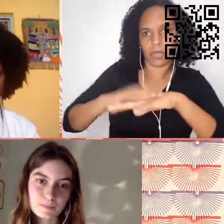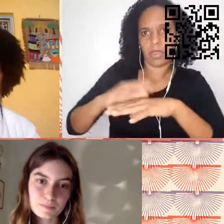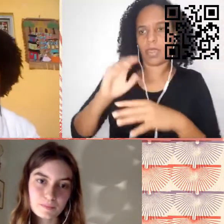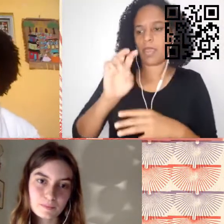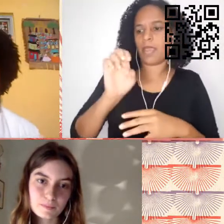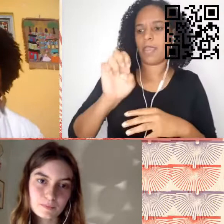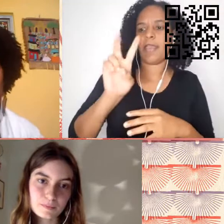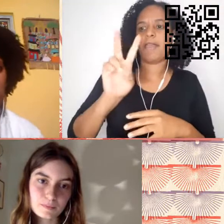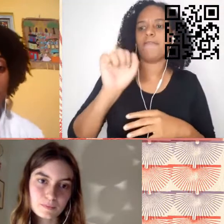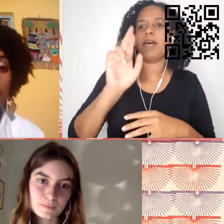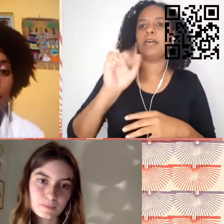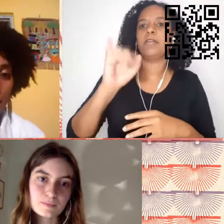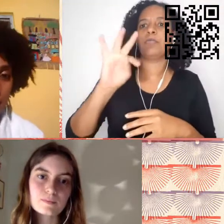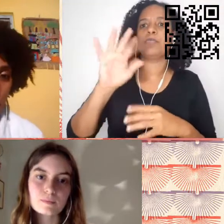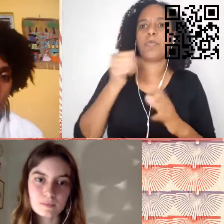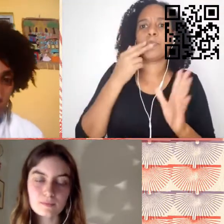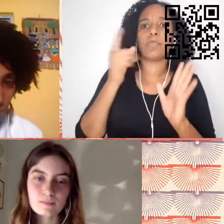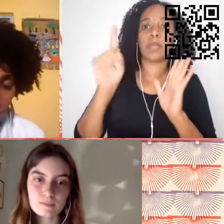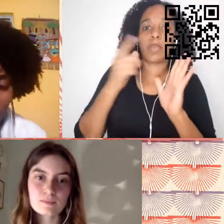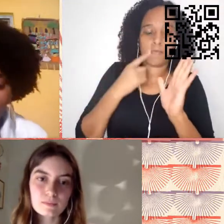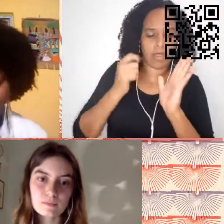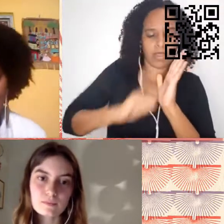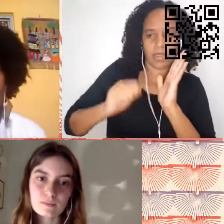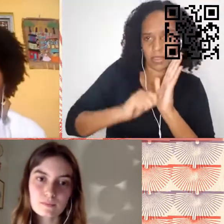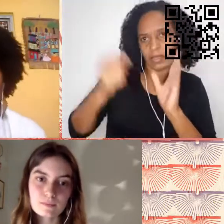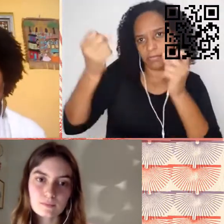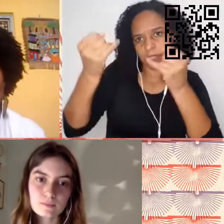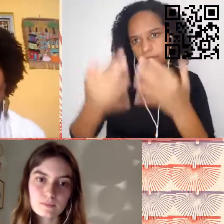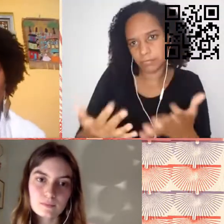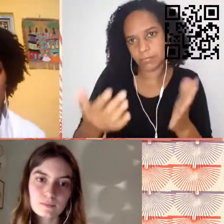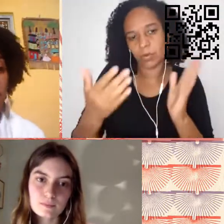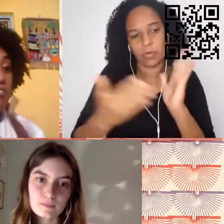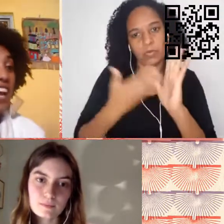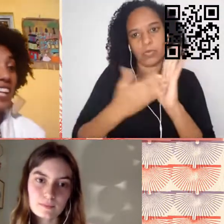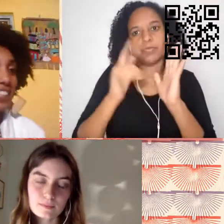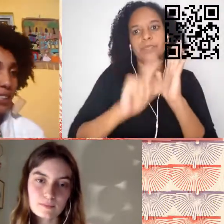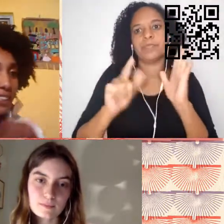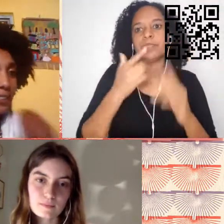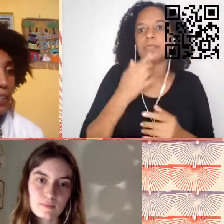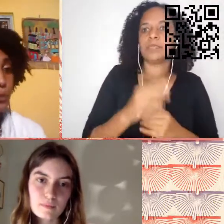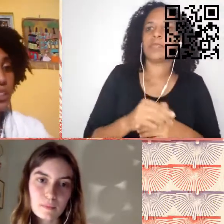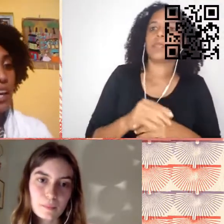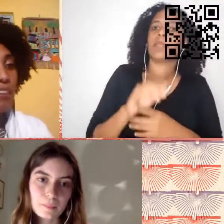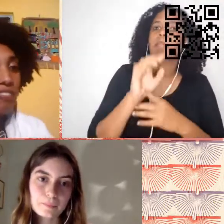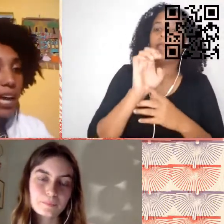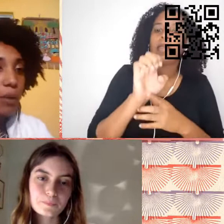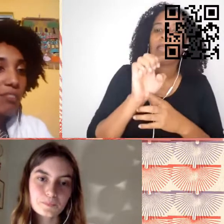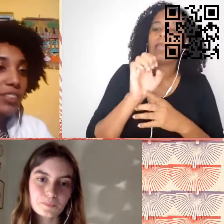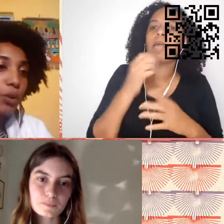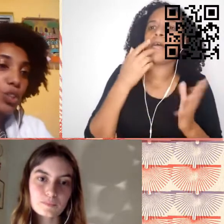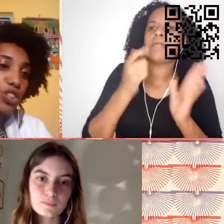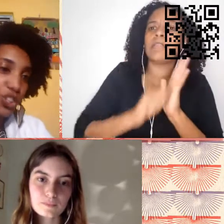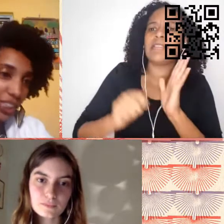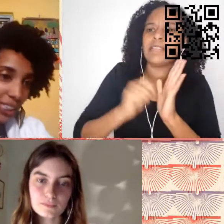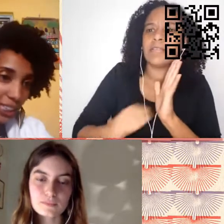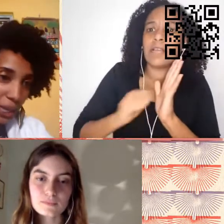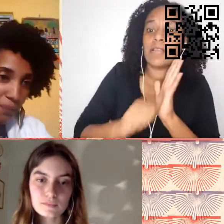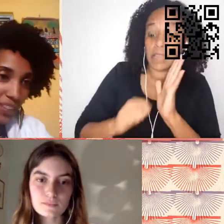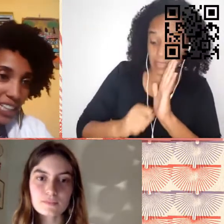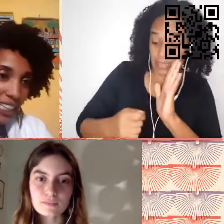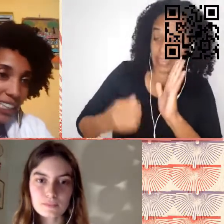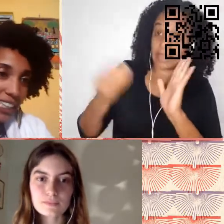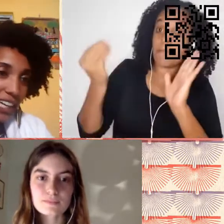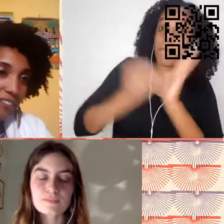um conceito que é das escrevivências, né? Essas escrevivências, esses textos que revelam a vida